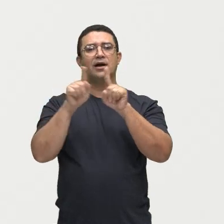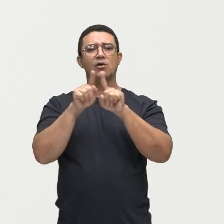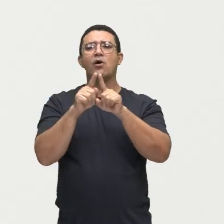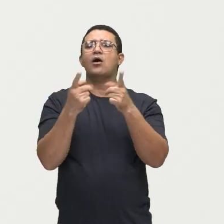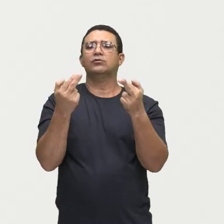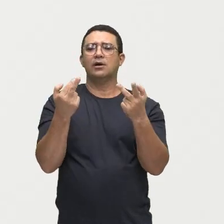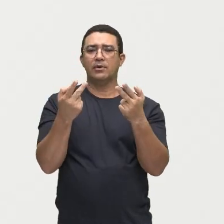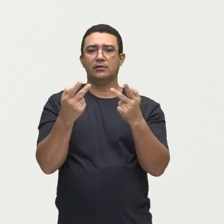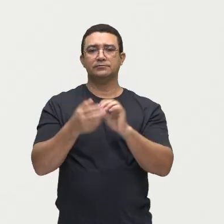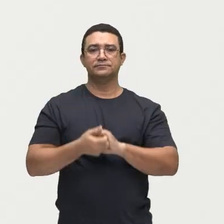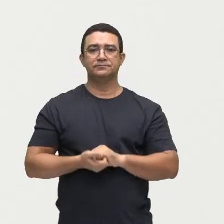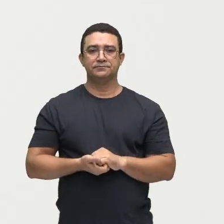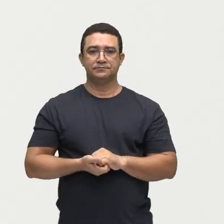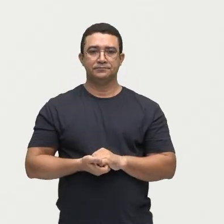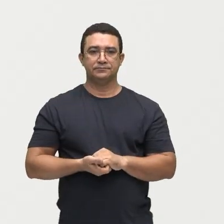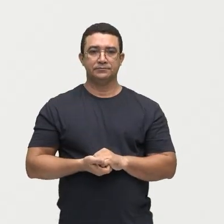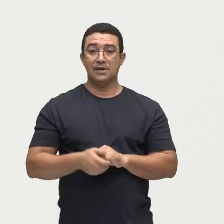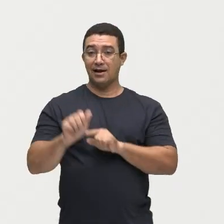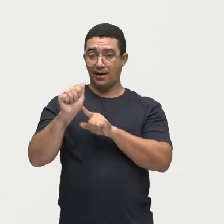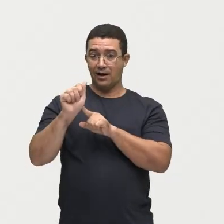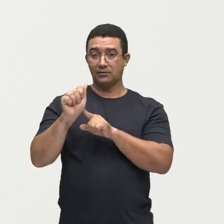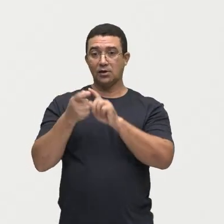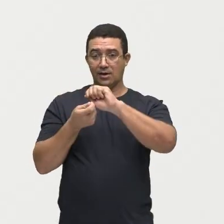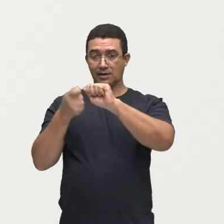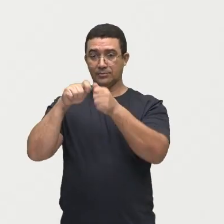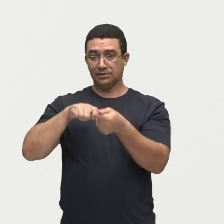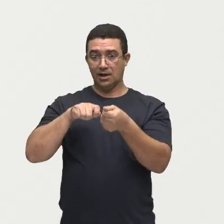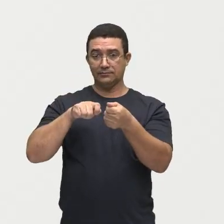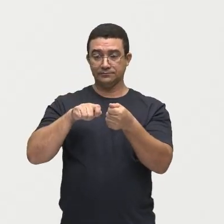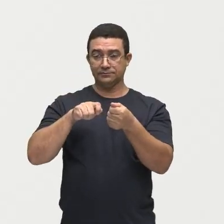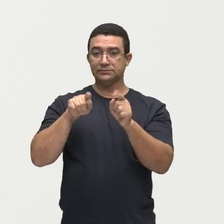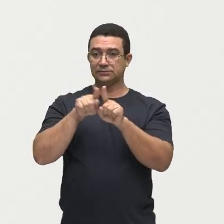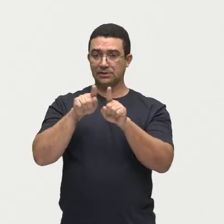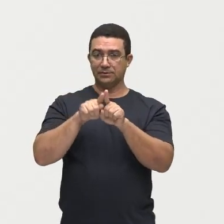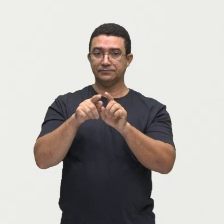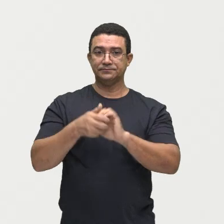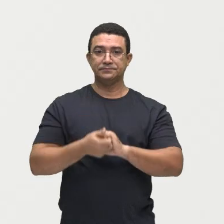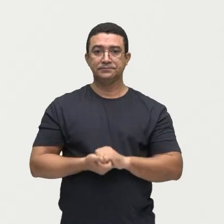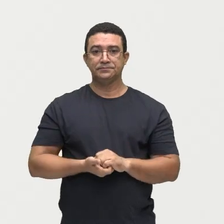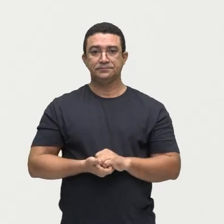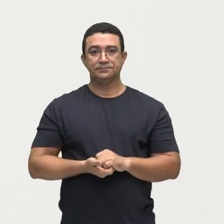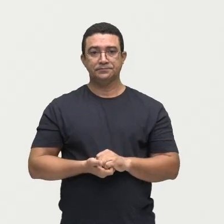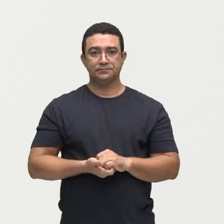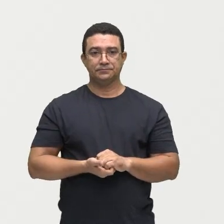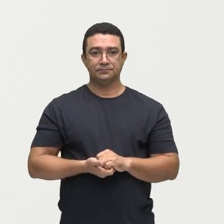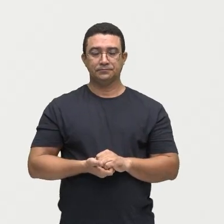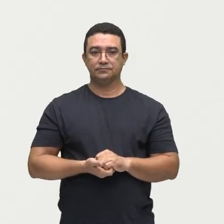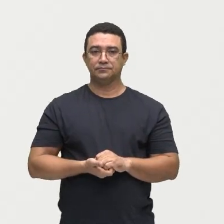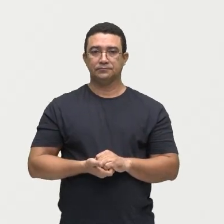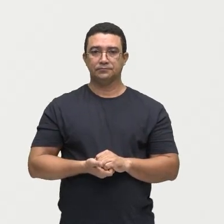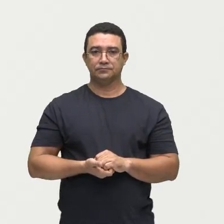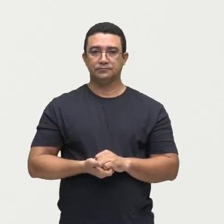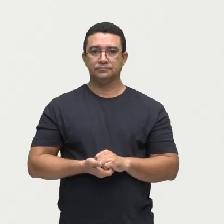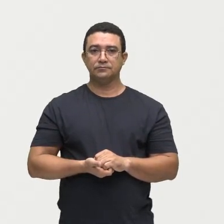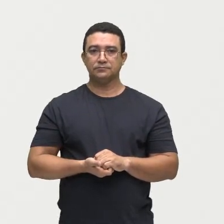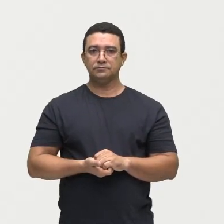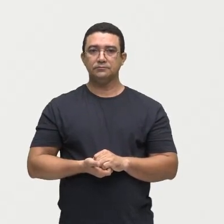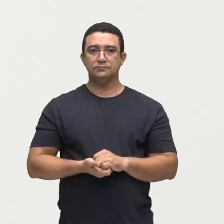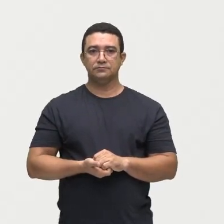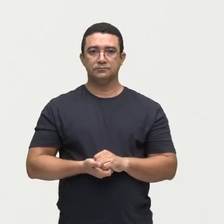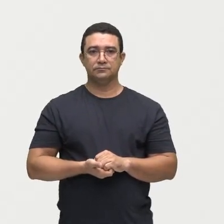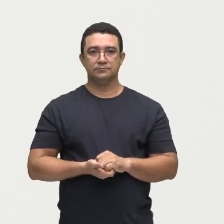frase. Quero que você me leve à loja. Na loja, vendem produtos para a festa. Então, vamos fazer essa